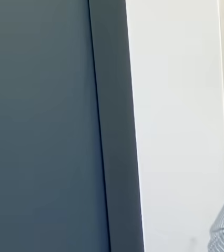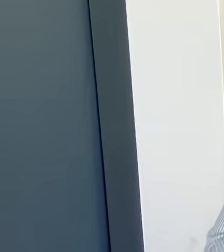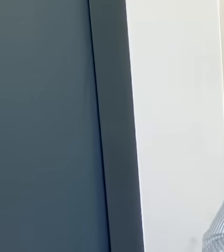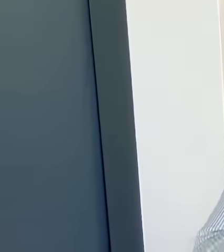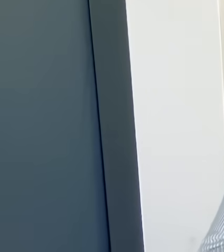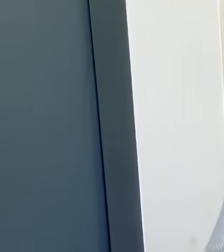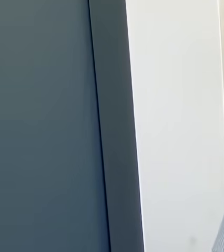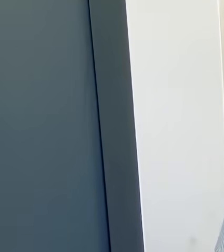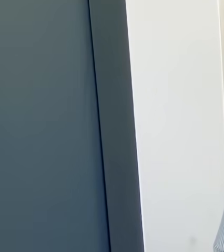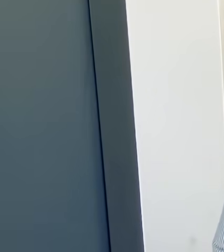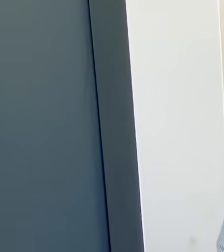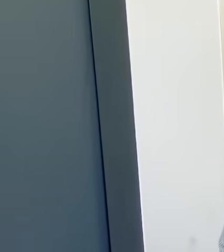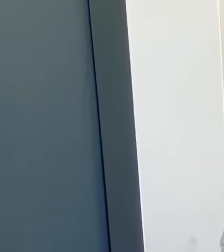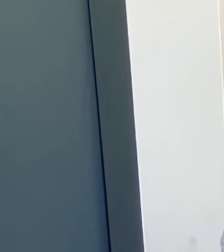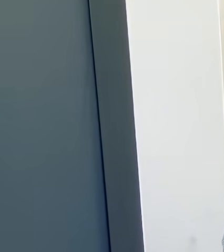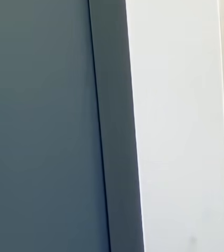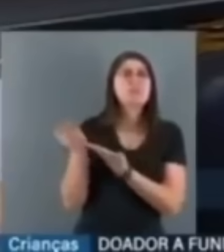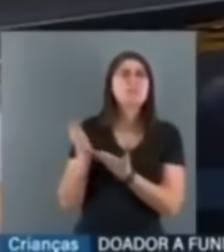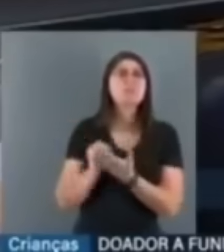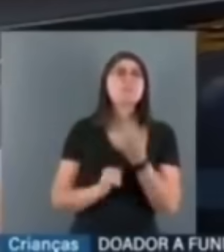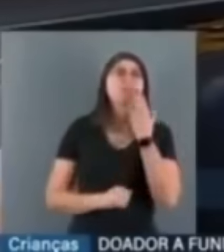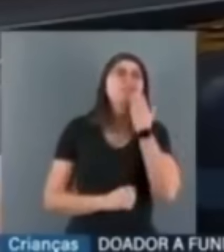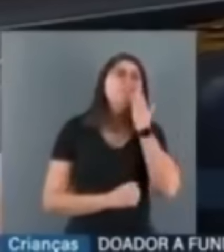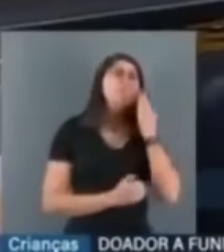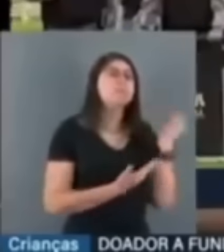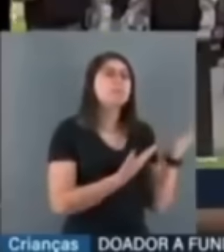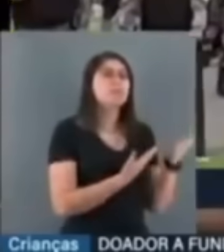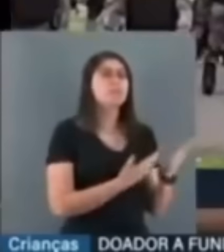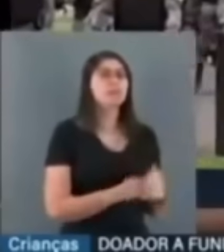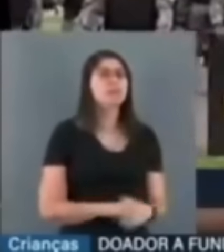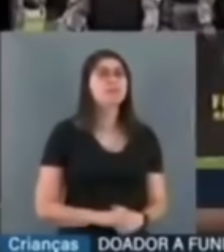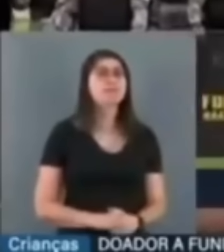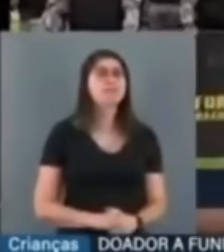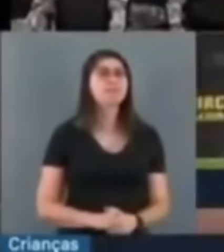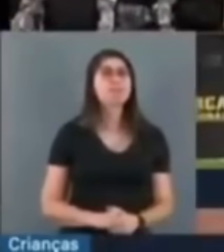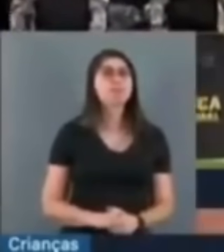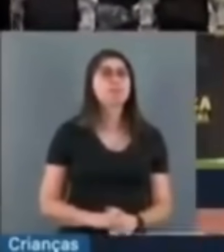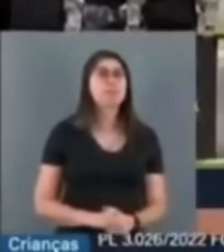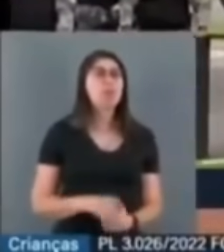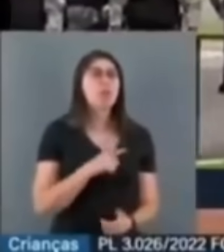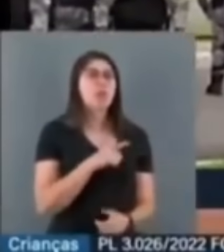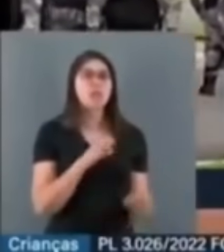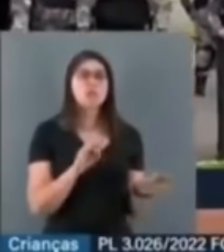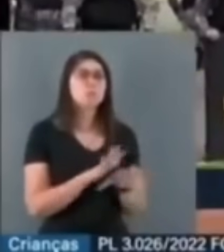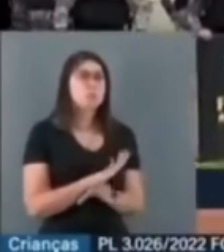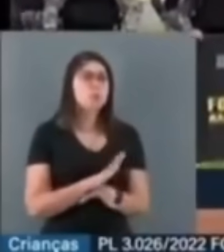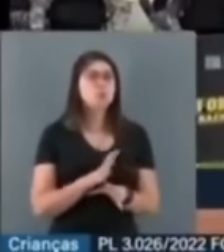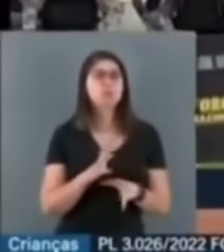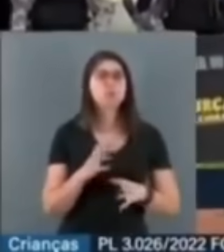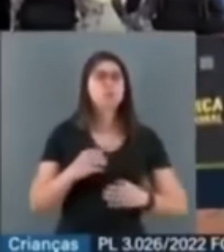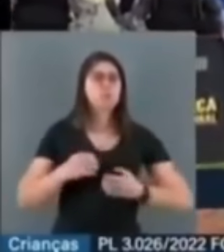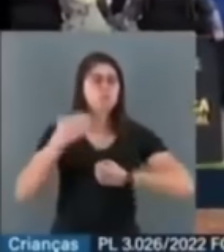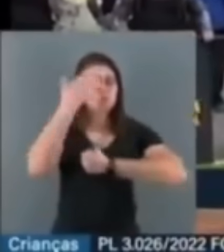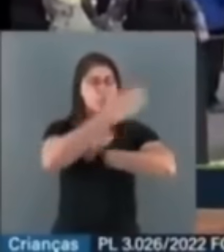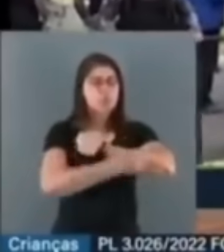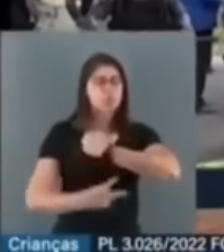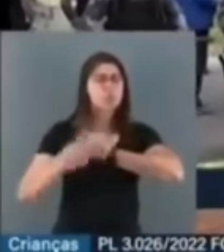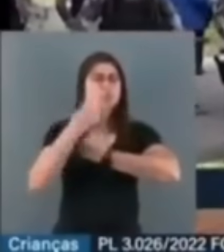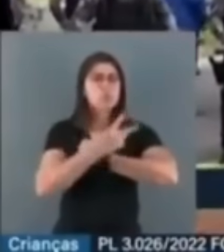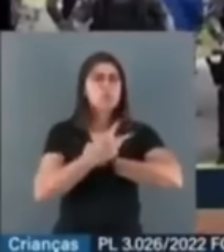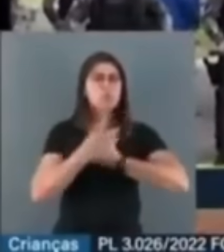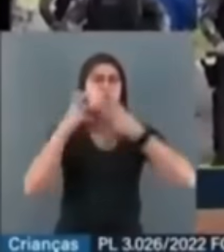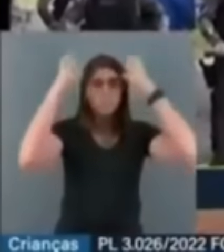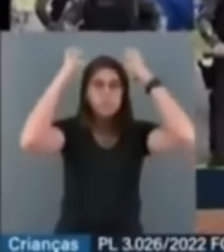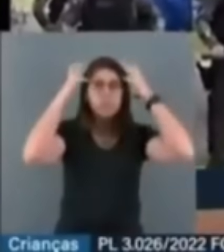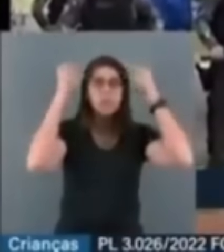Nacional durante os atos de 8 de janeiro. Força Nacional, escudo, capacete, arma, não sei mais o quê,